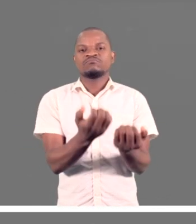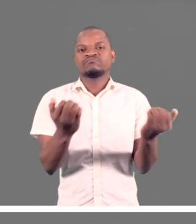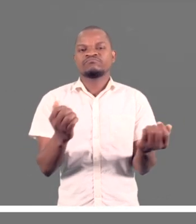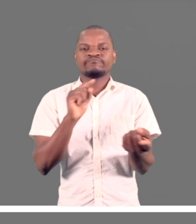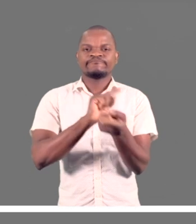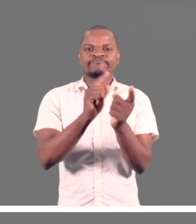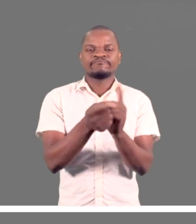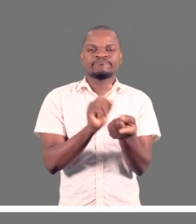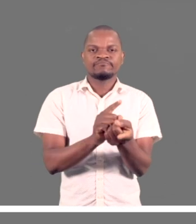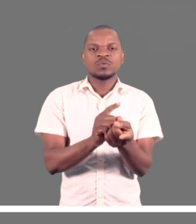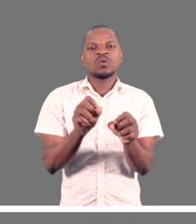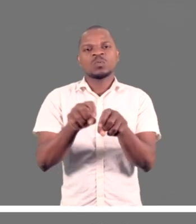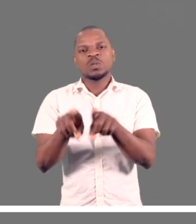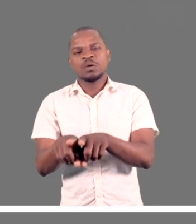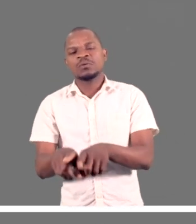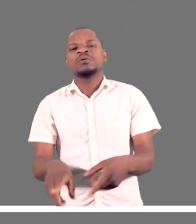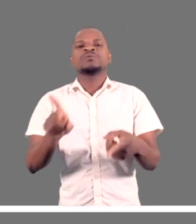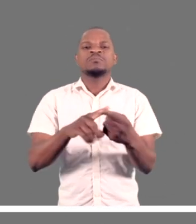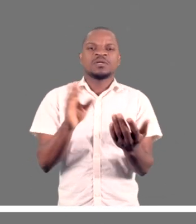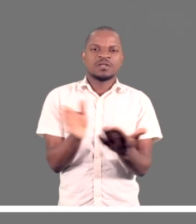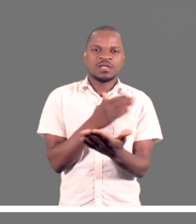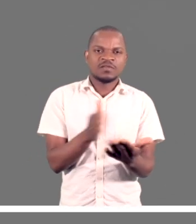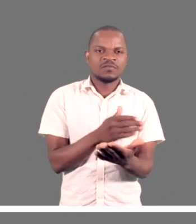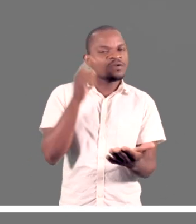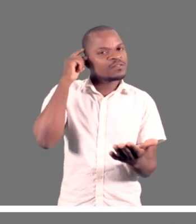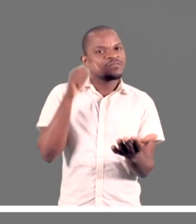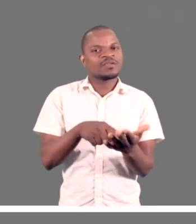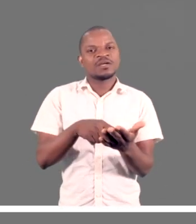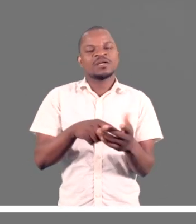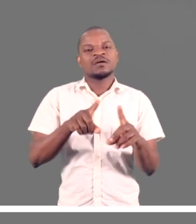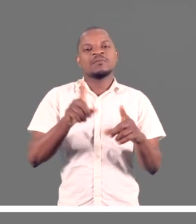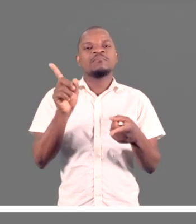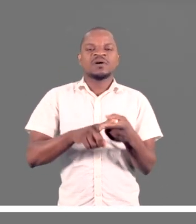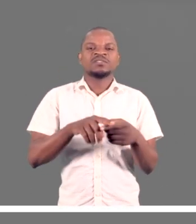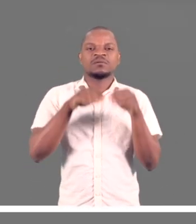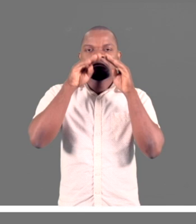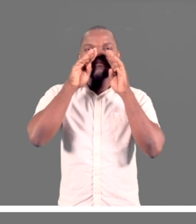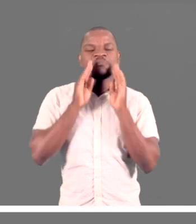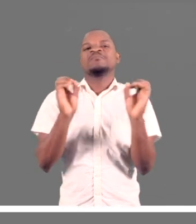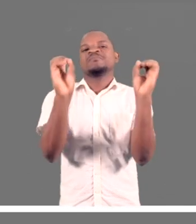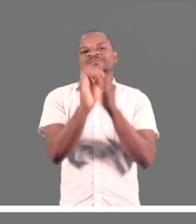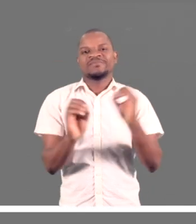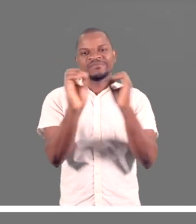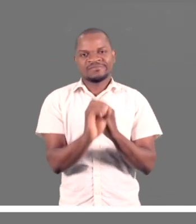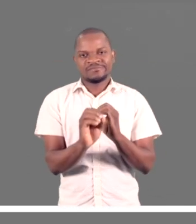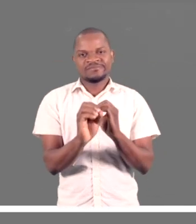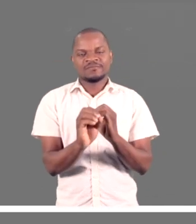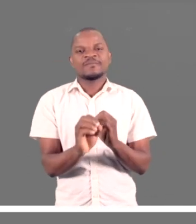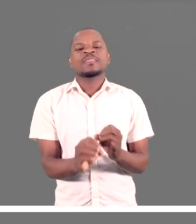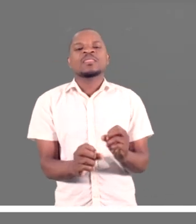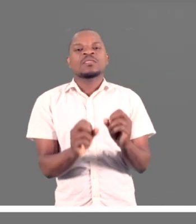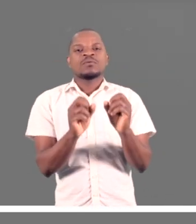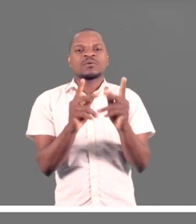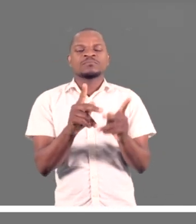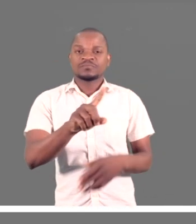À medida que a criança vai interagindo com os bonecos, com os livros, vai esquecendo daquilo que é a tristeza que trouxe aqui